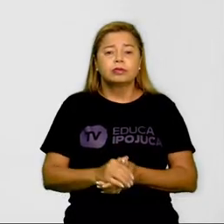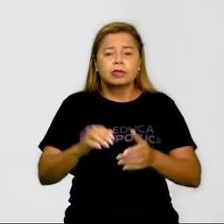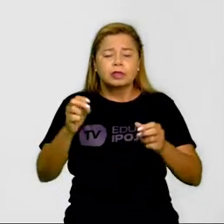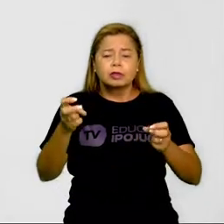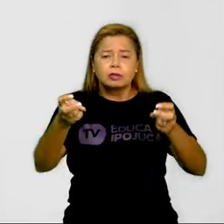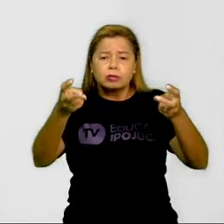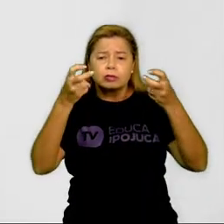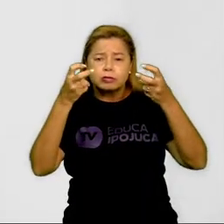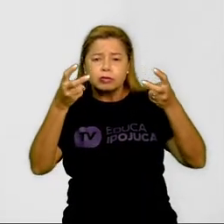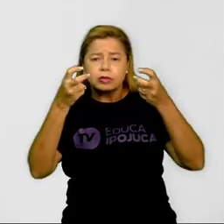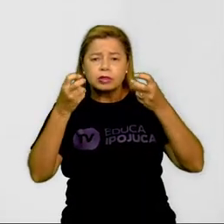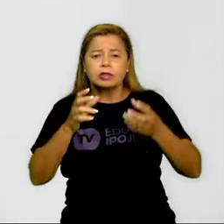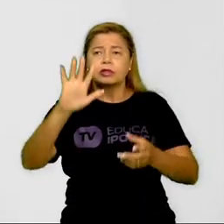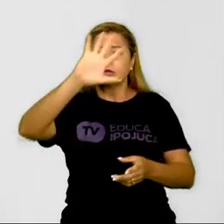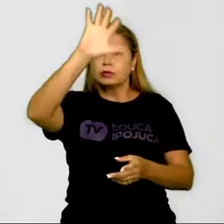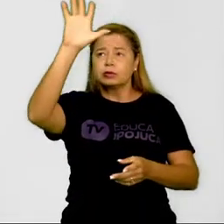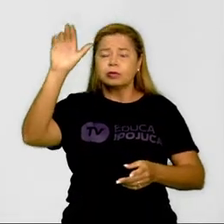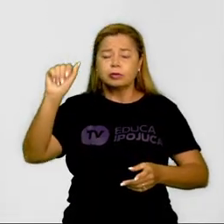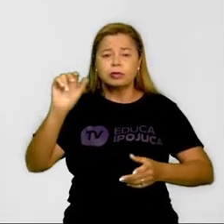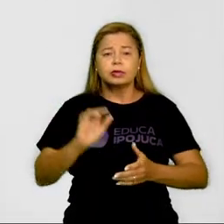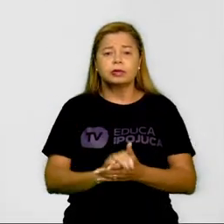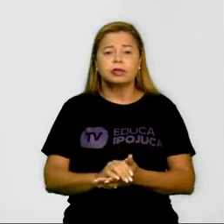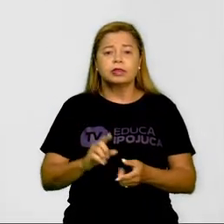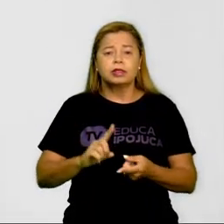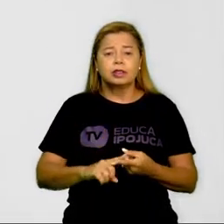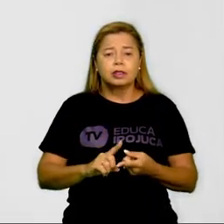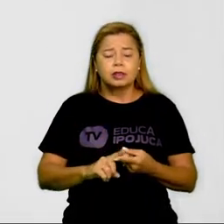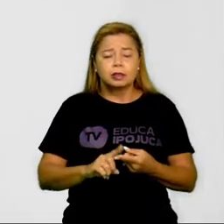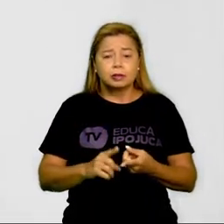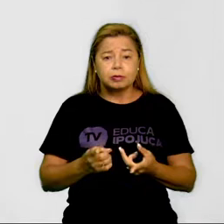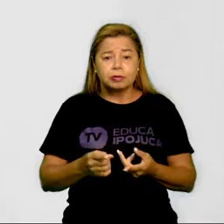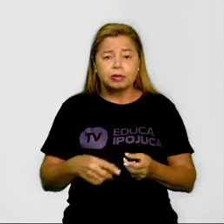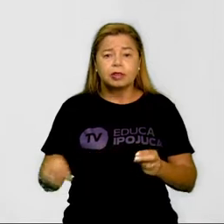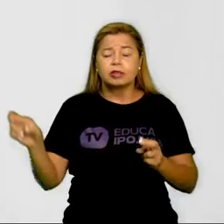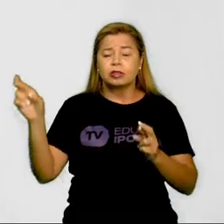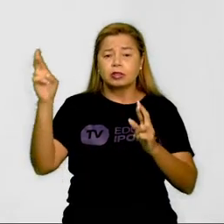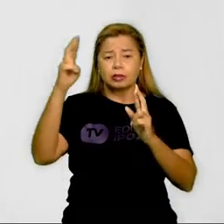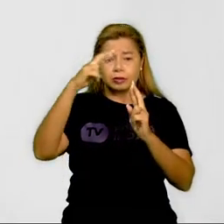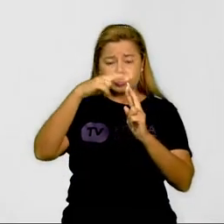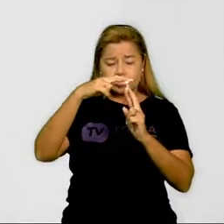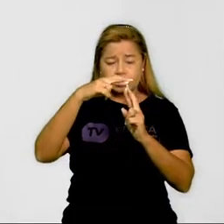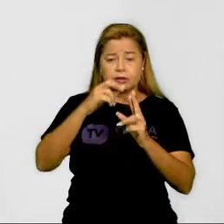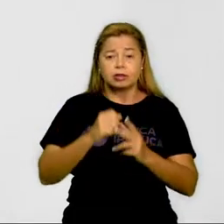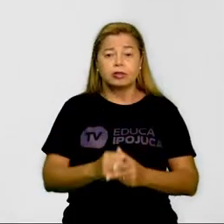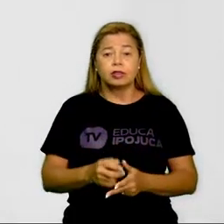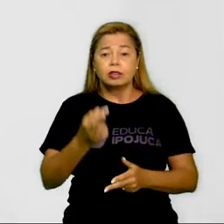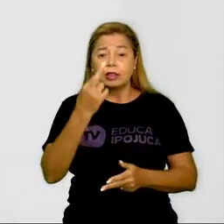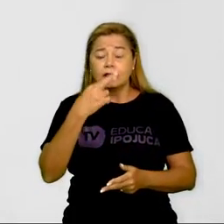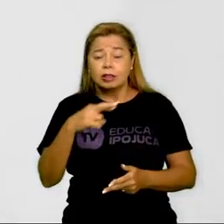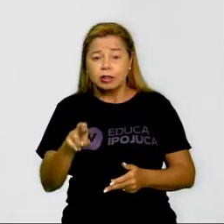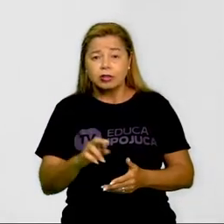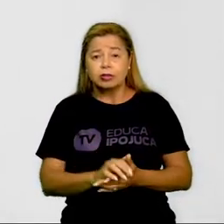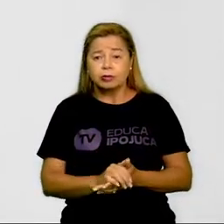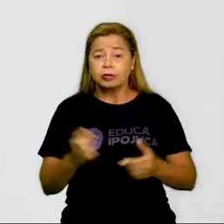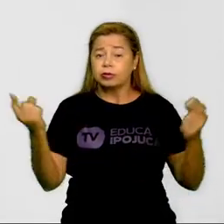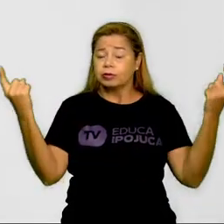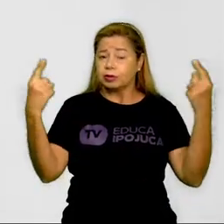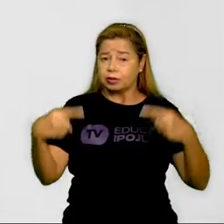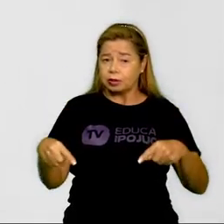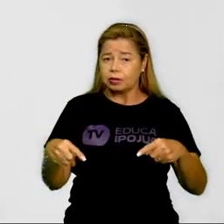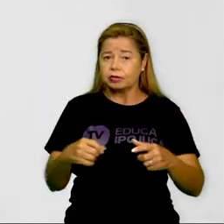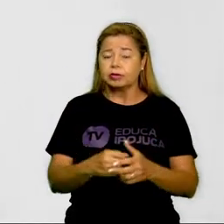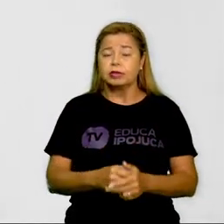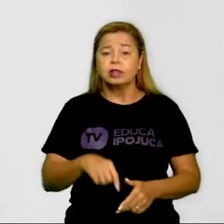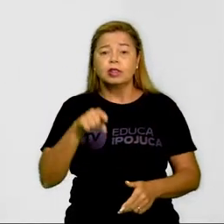Observe o mapa e suas referências de localização e responda. O nosso desafio vai ser de acordo com o que você está